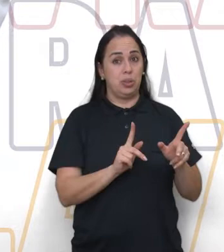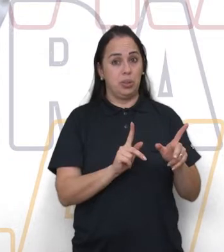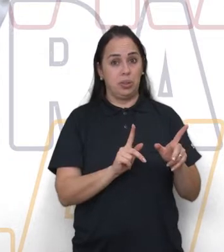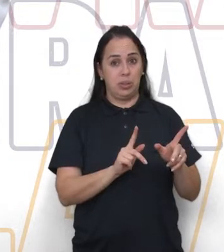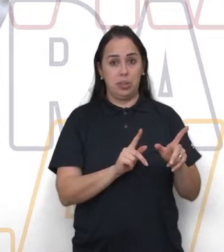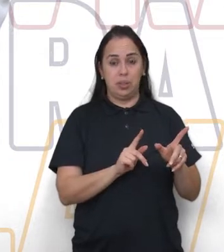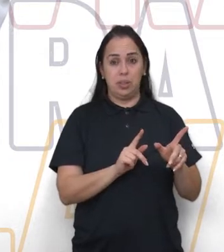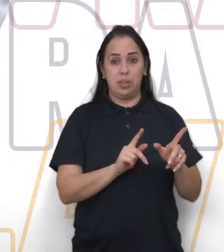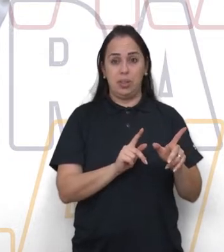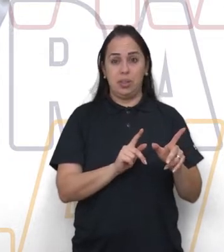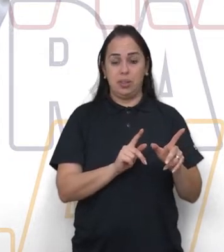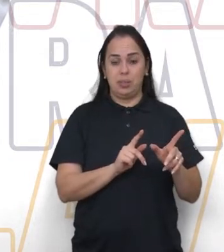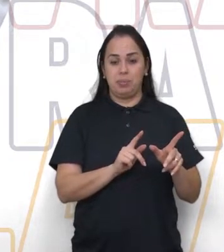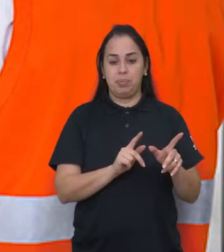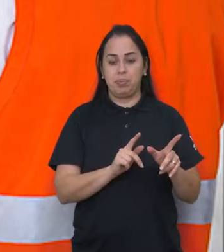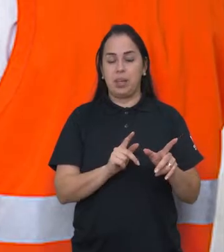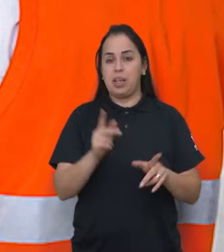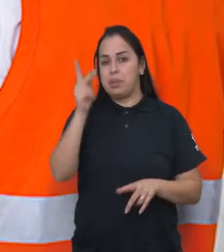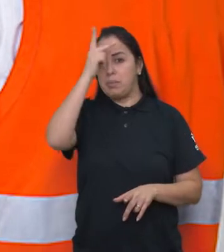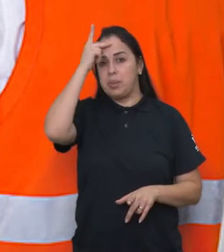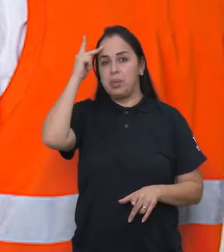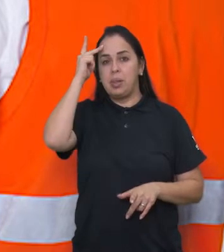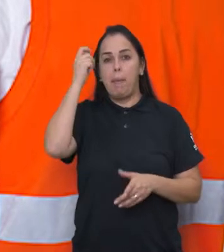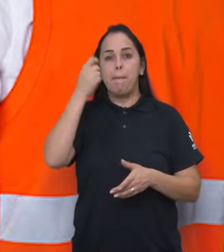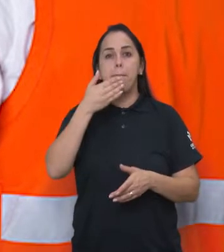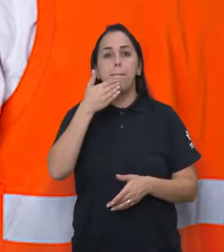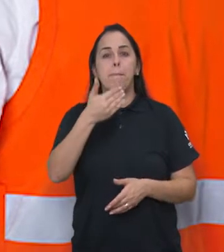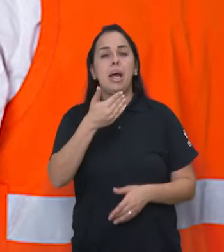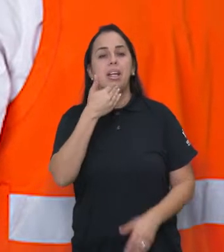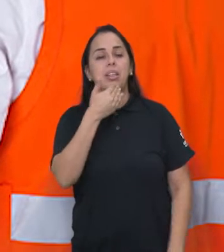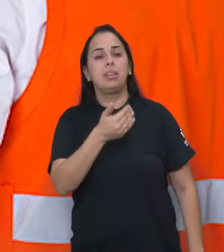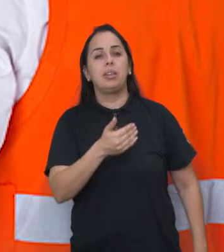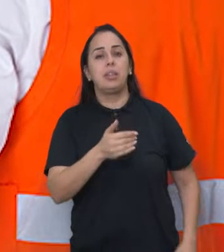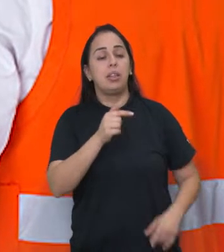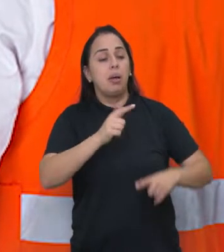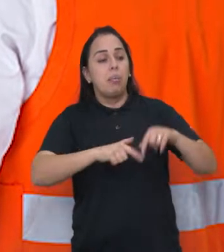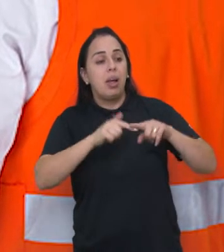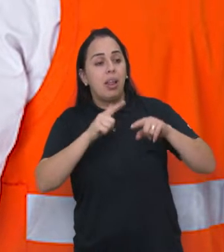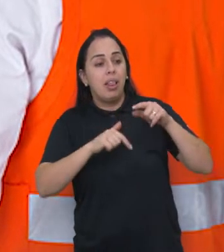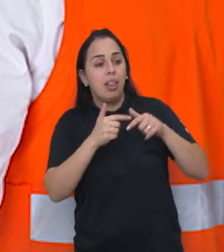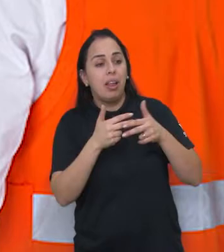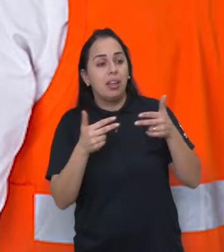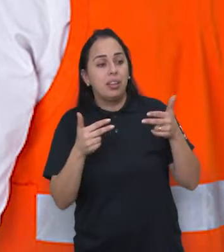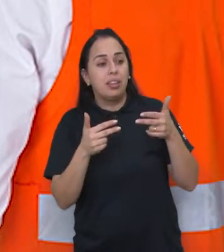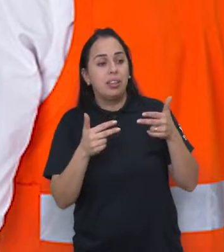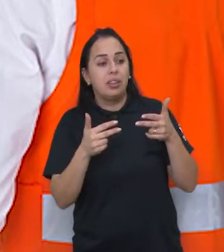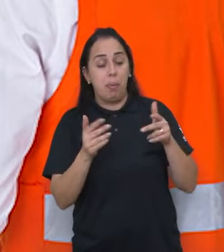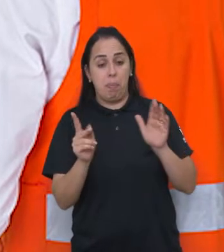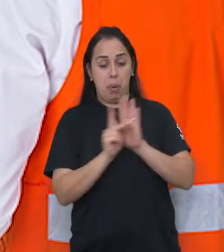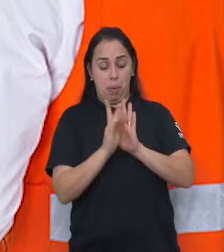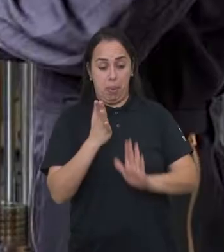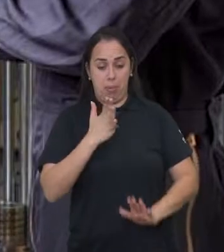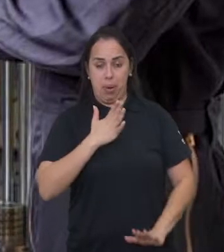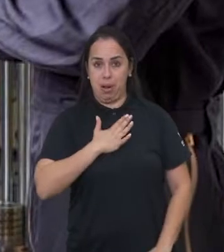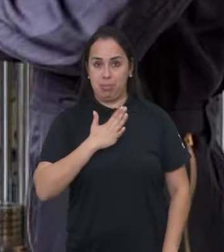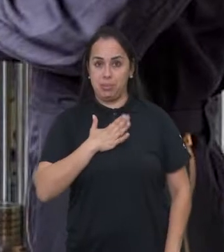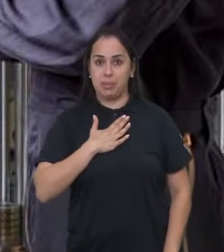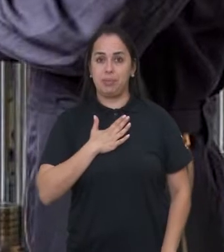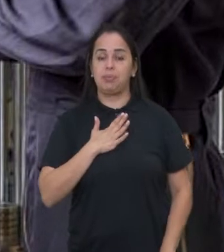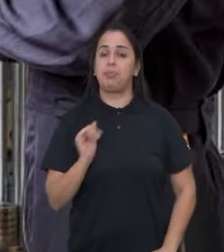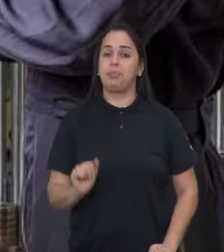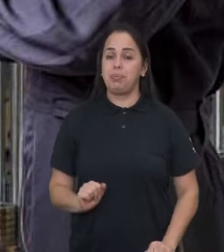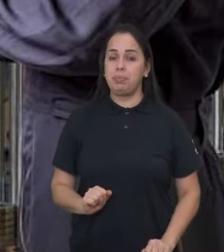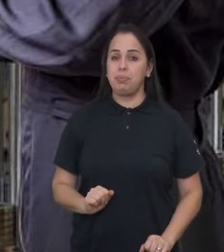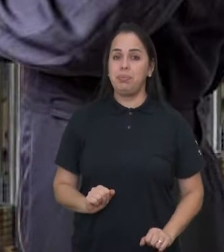prestação do serviço muda as pessoas cada vez mais exigem produtos customizados né a